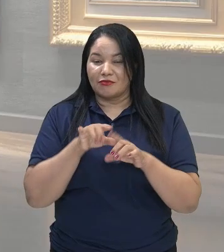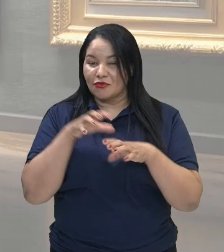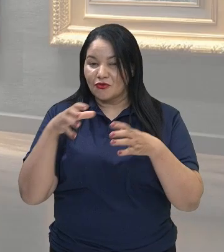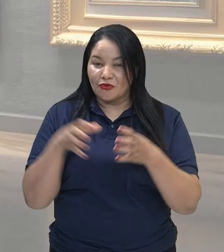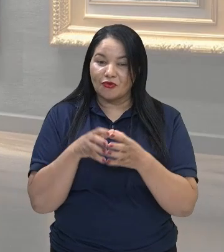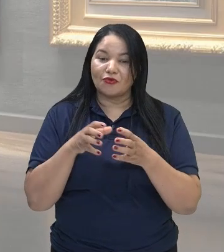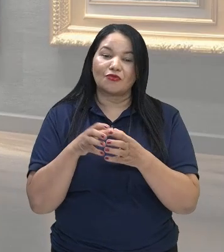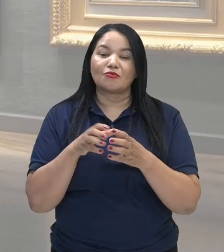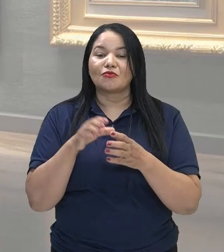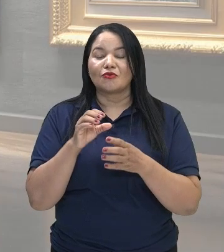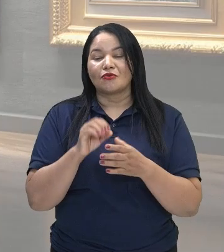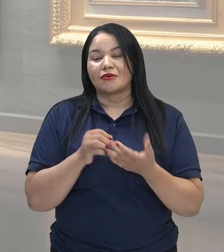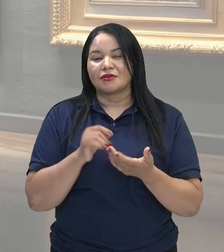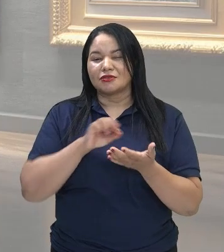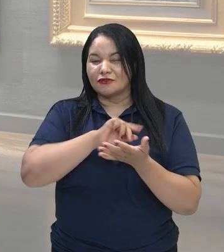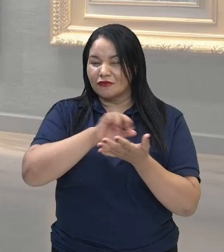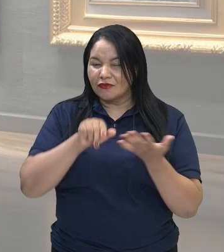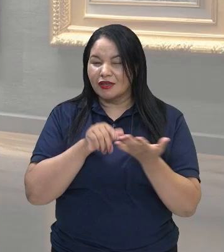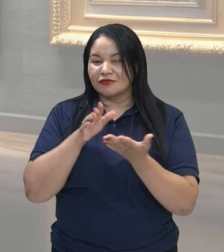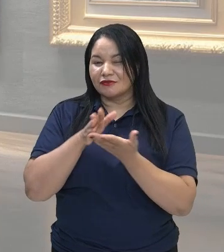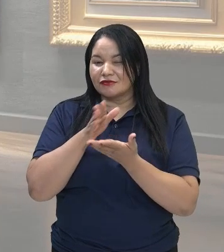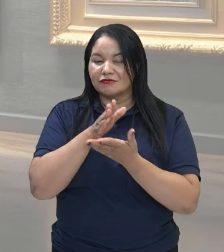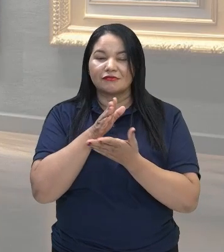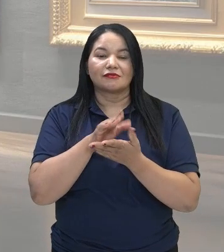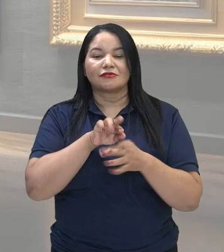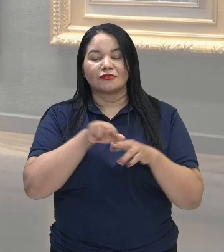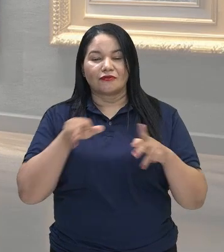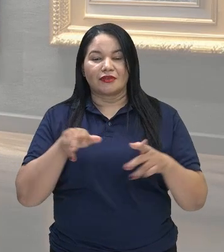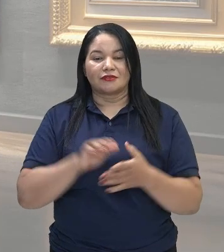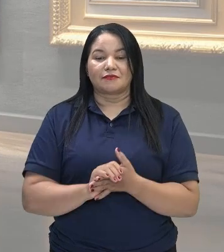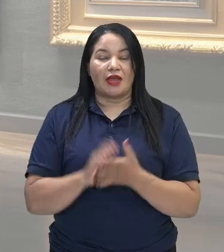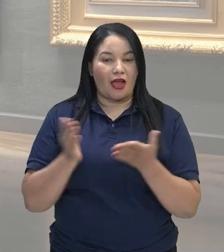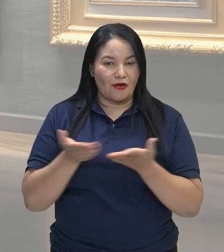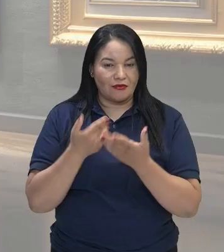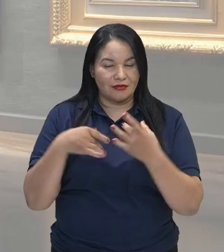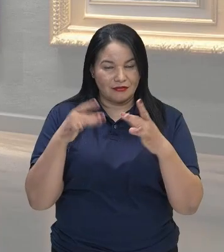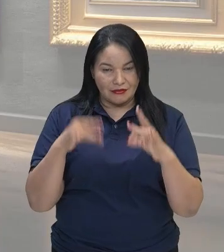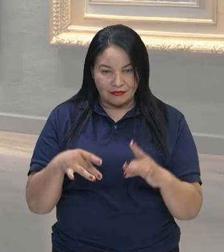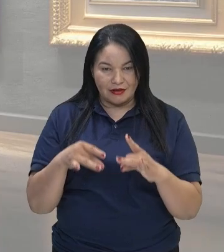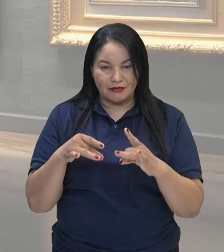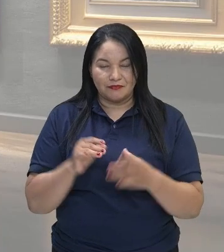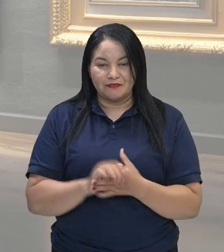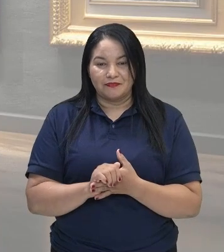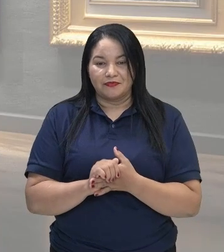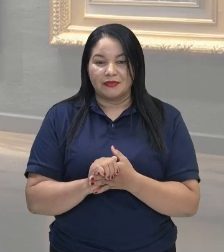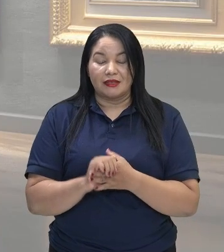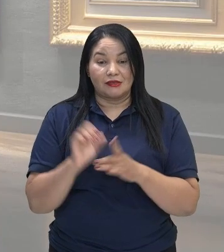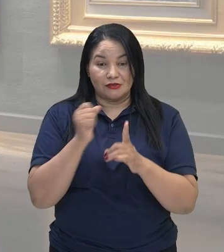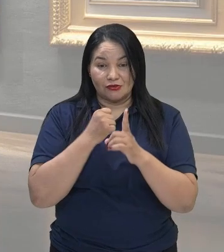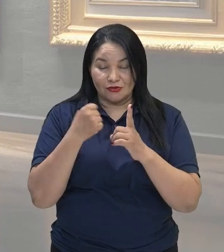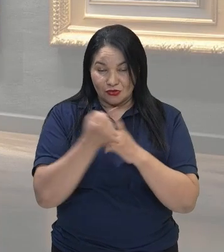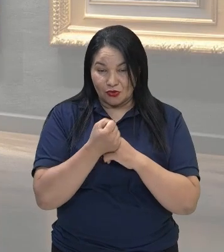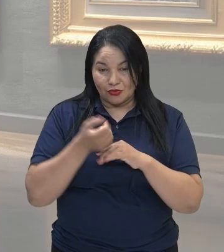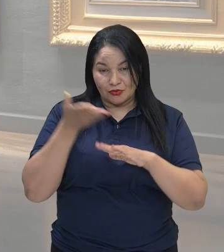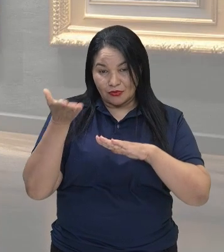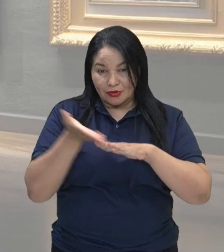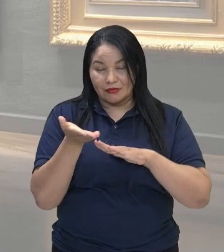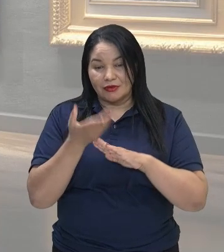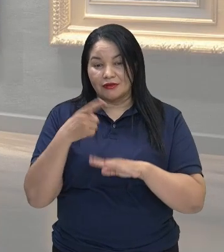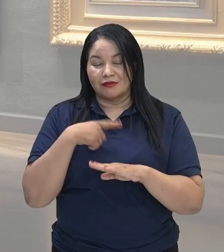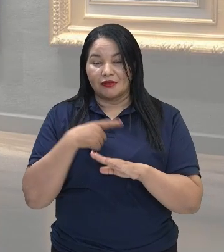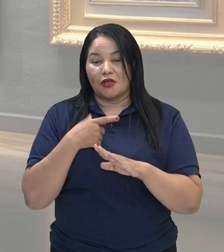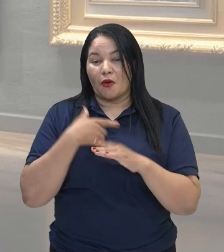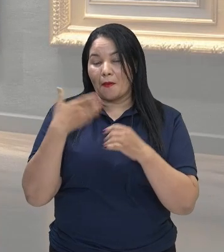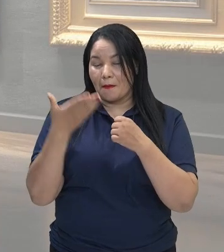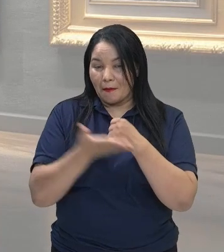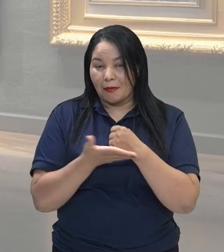coletividade sob diversos aspectos. Agora, um detalhe. Esses sociólogos contemporâneos, eles têm por base,